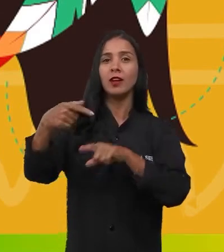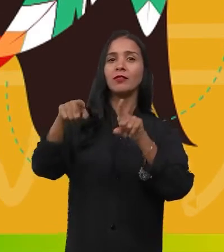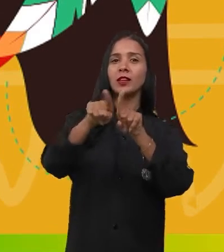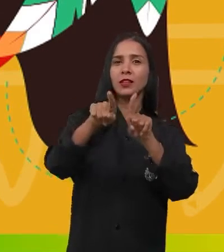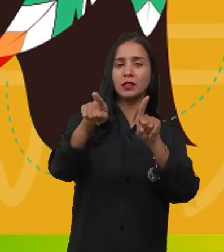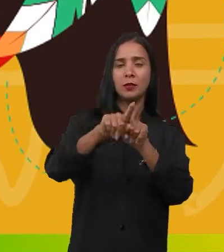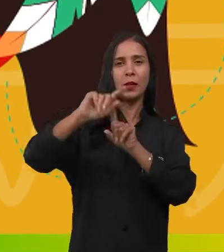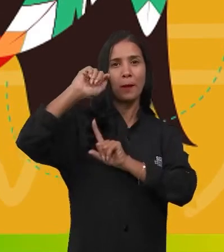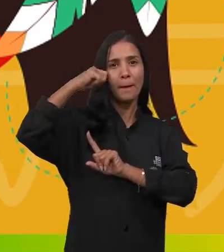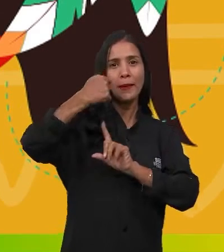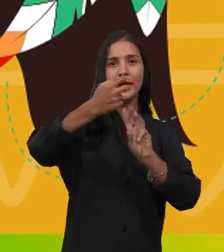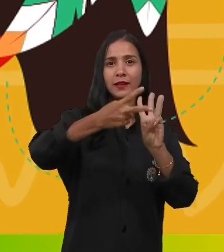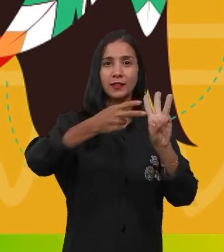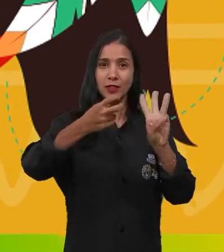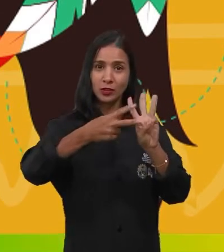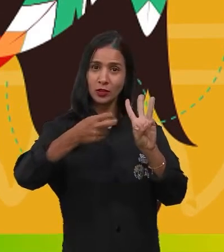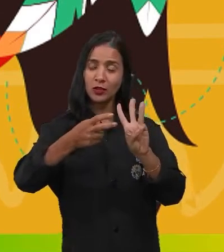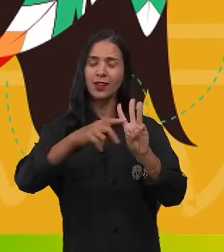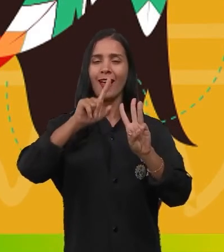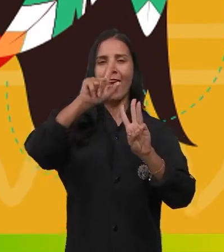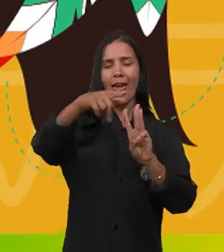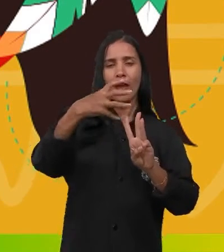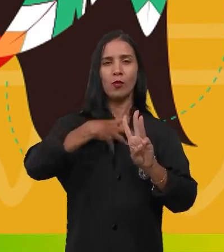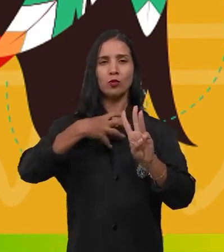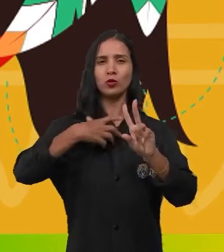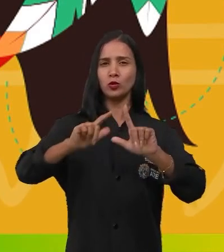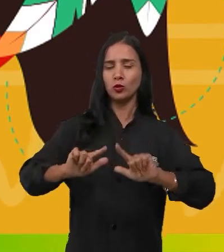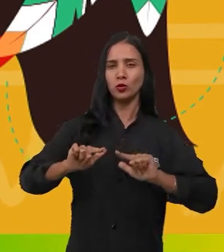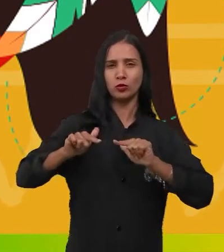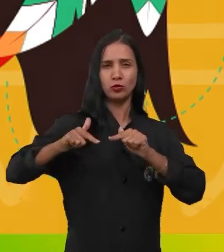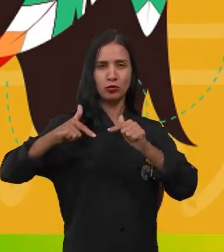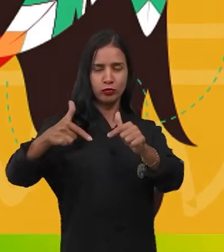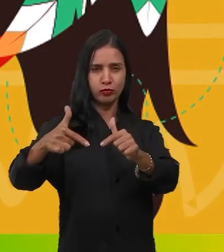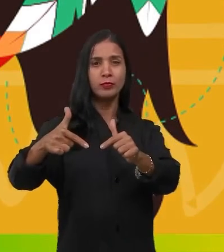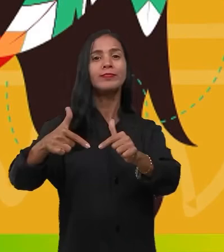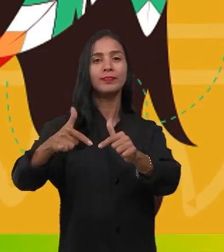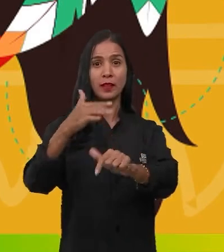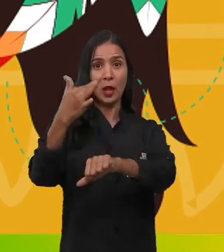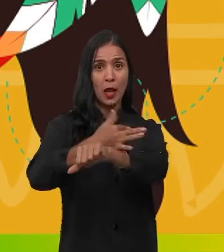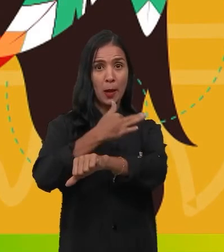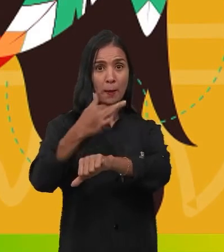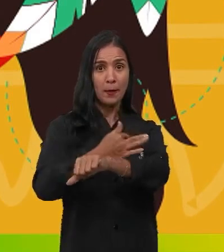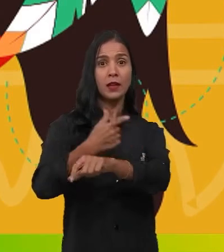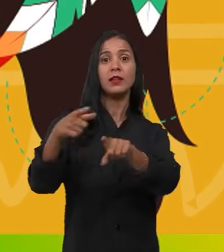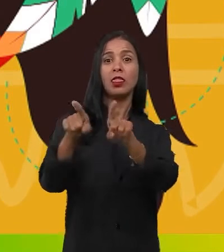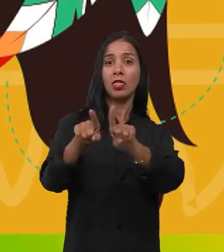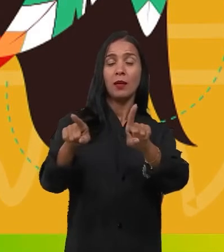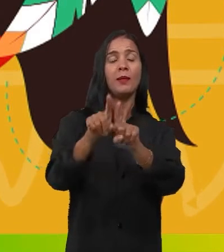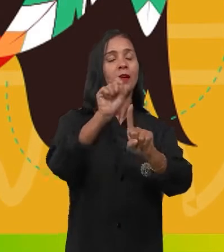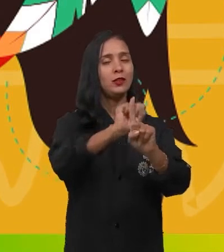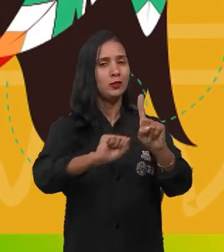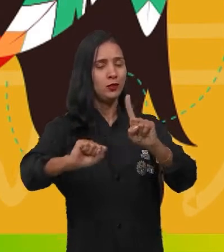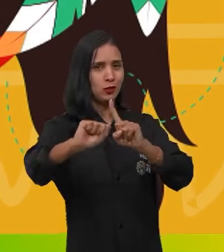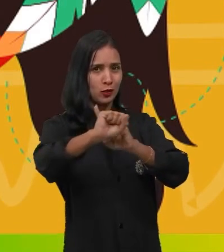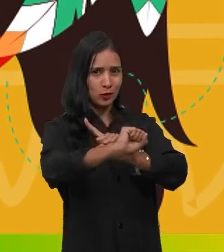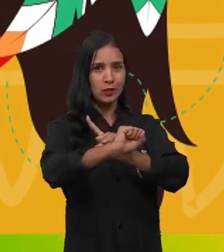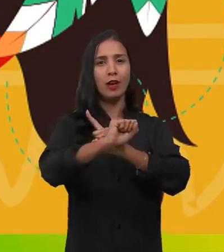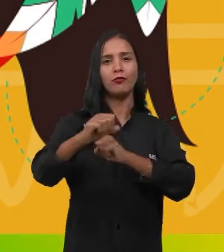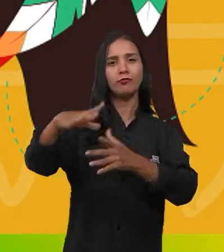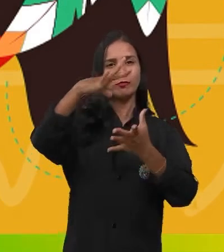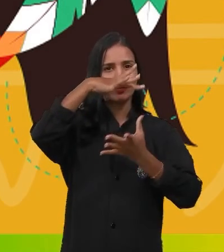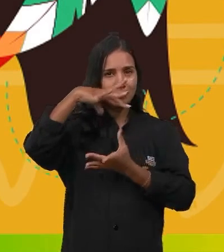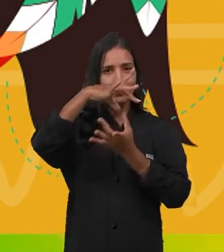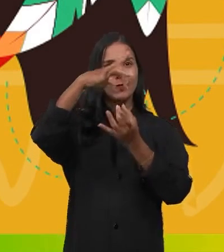indígena representam formas de resistência estética, social e